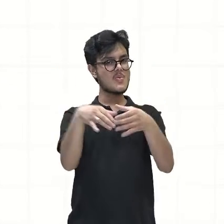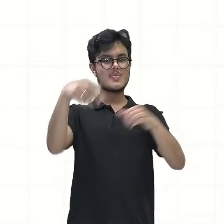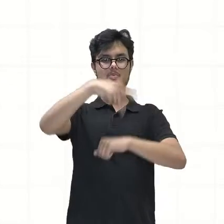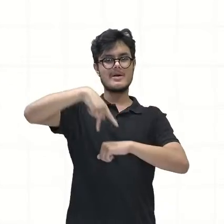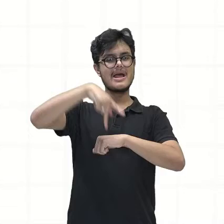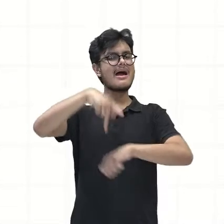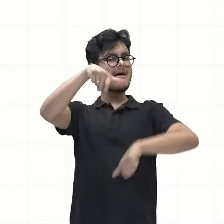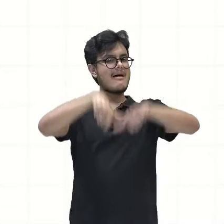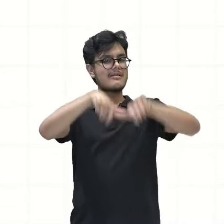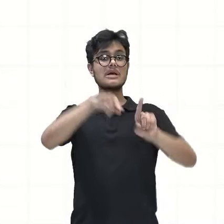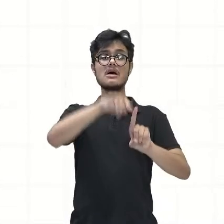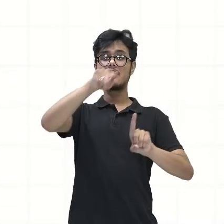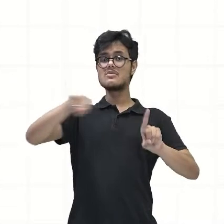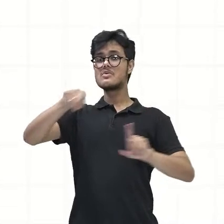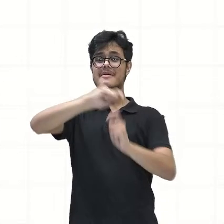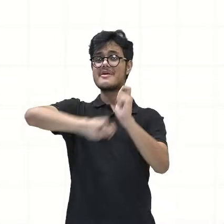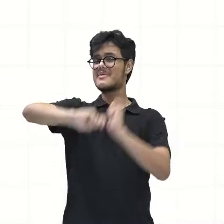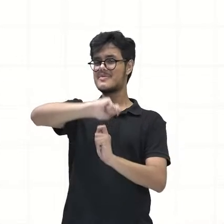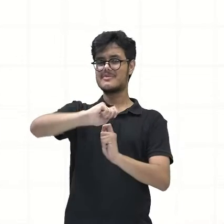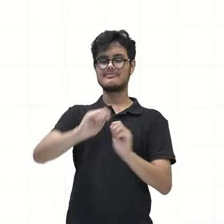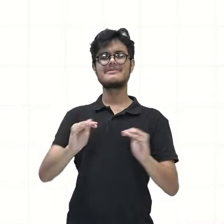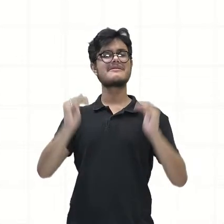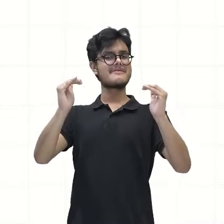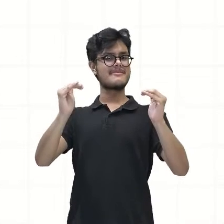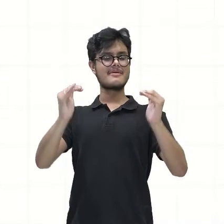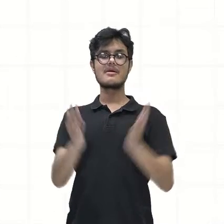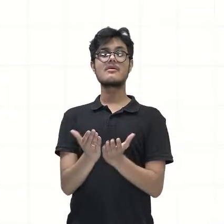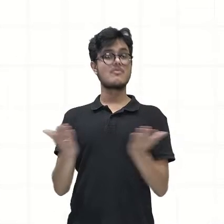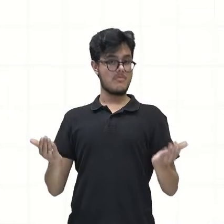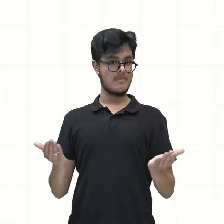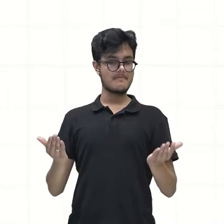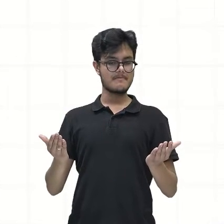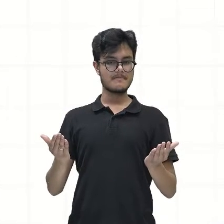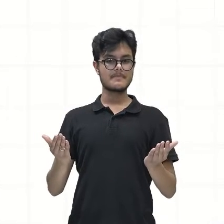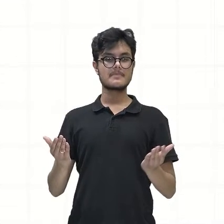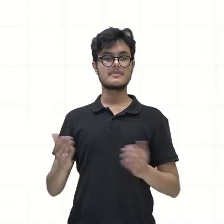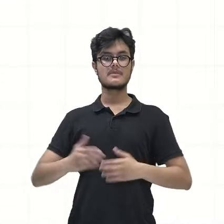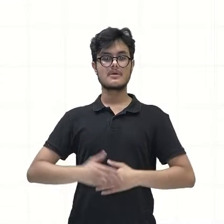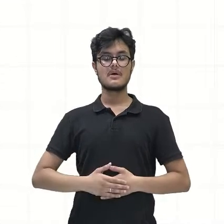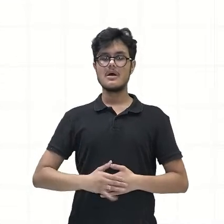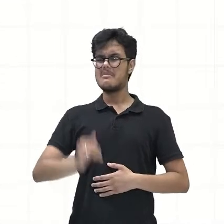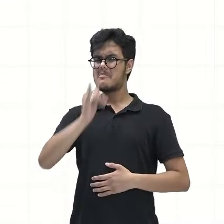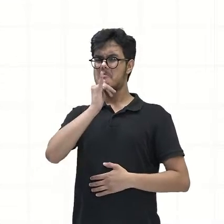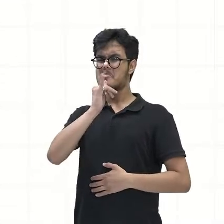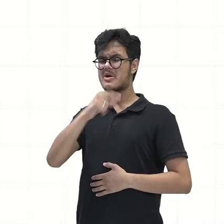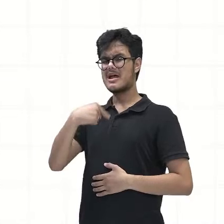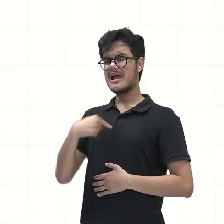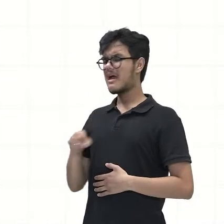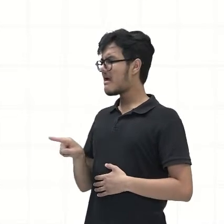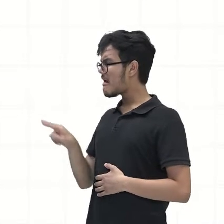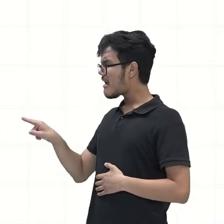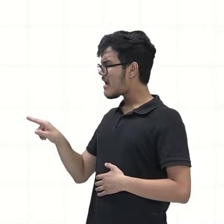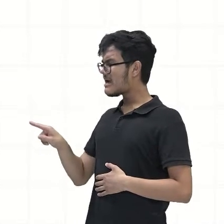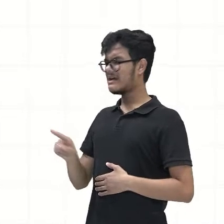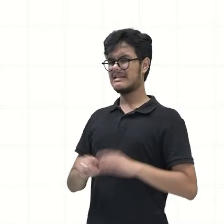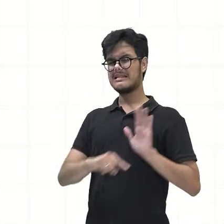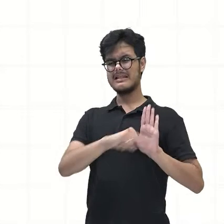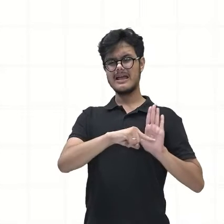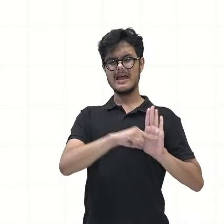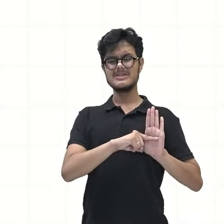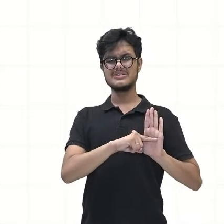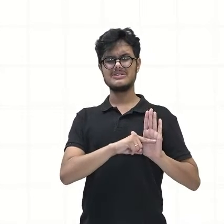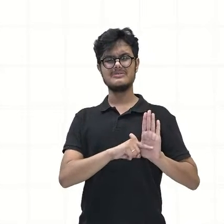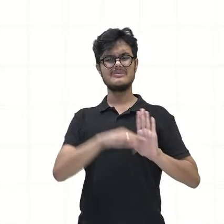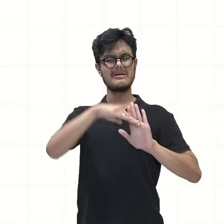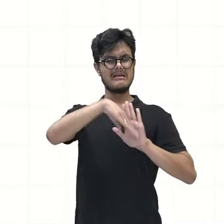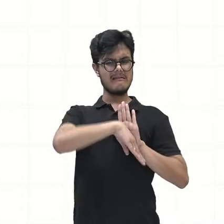bem? Eu não sei quais são os países que estão envolvidos. Também eu tenho uma escala negativa aqui, ó, de crescimento, que também